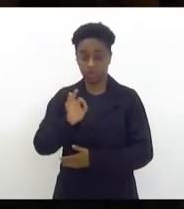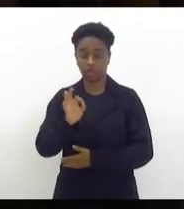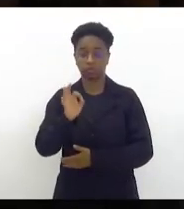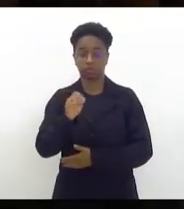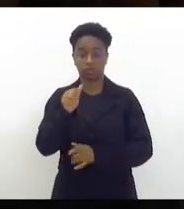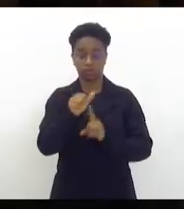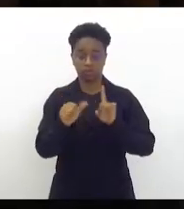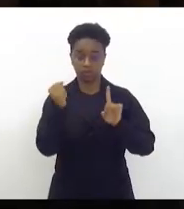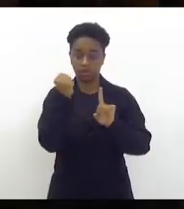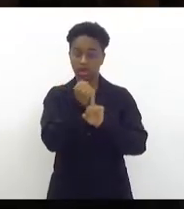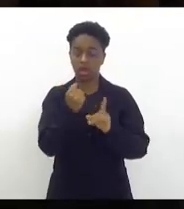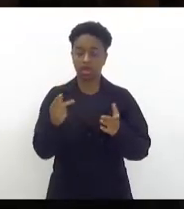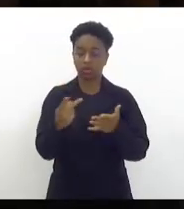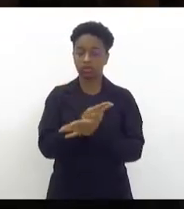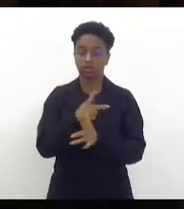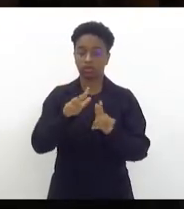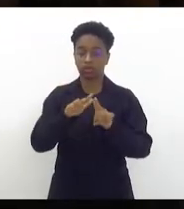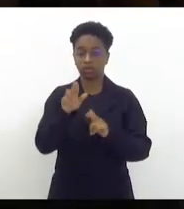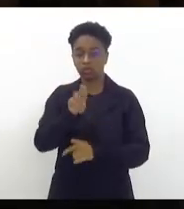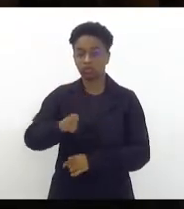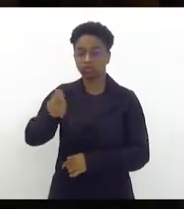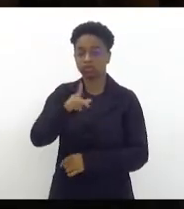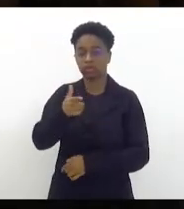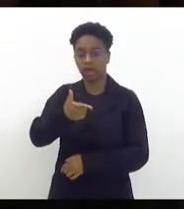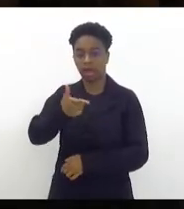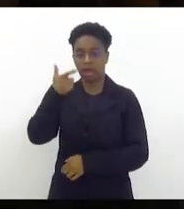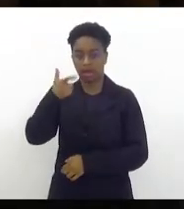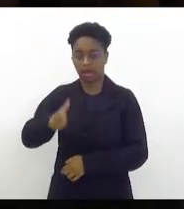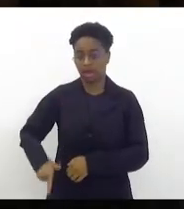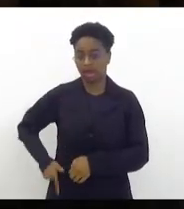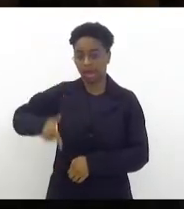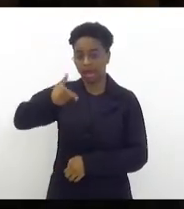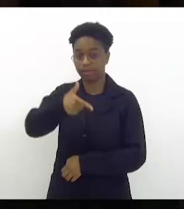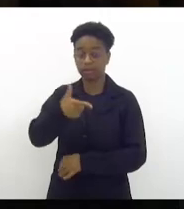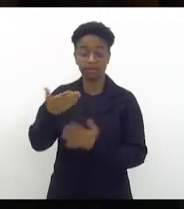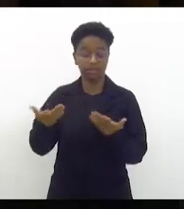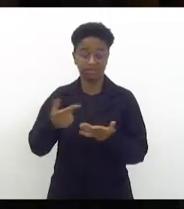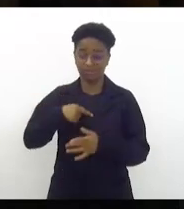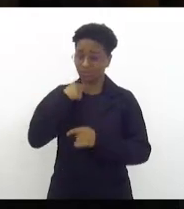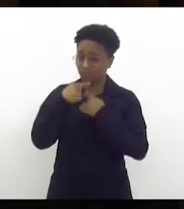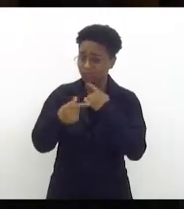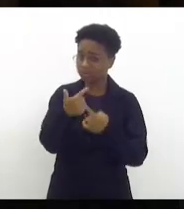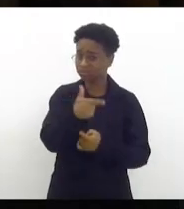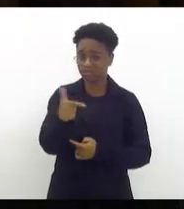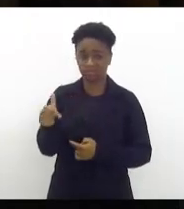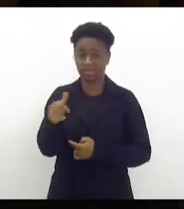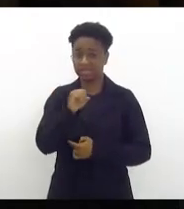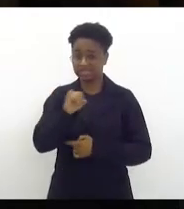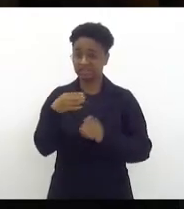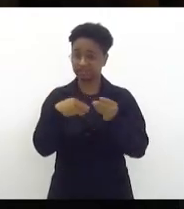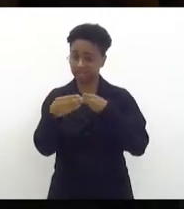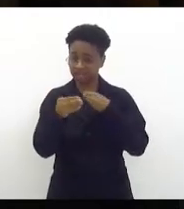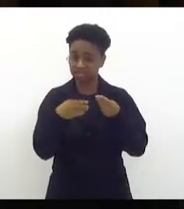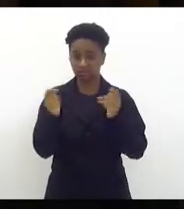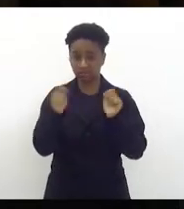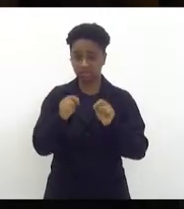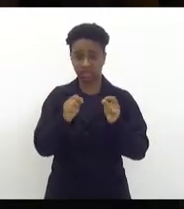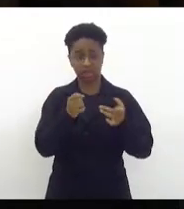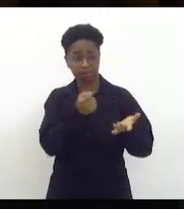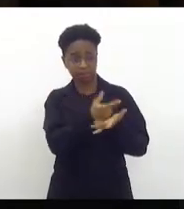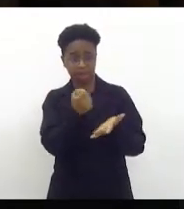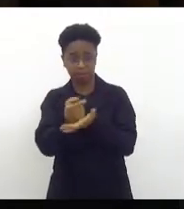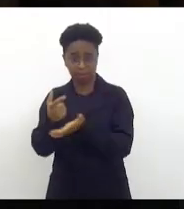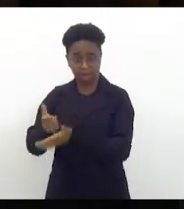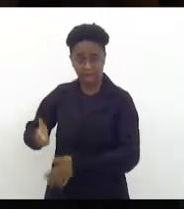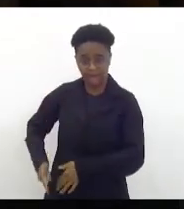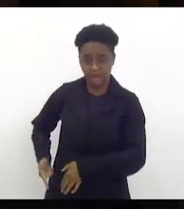são cometidos com arma de fogo. Então, eu não tenho dúvida de que a flexibilização ao porte e à